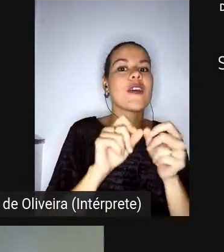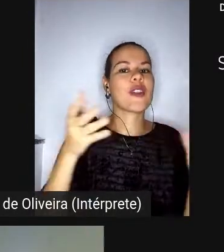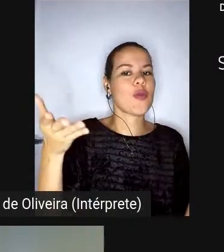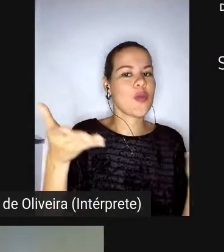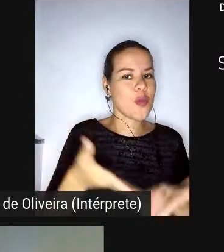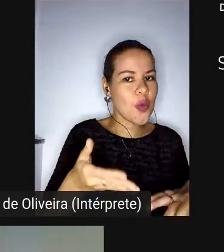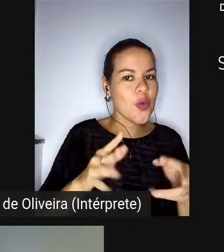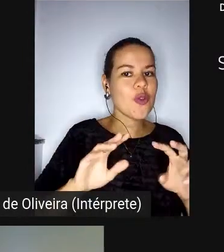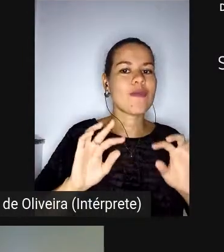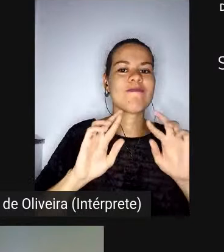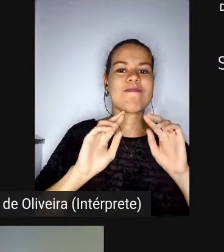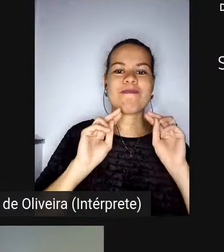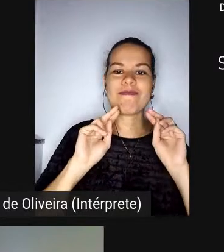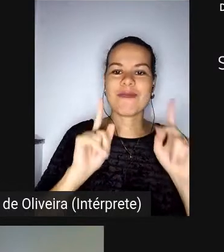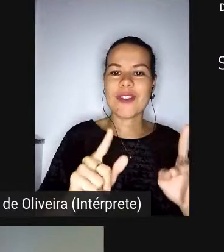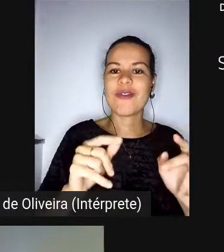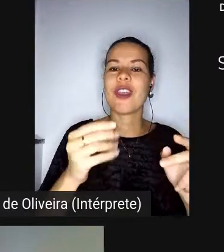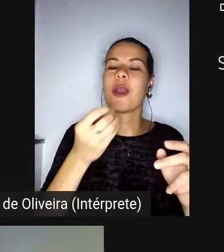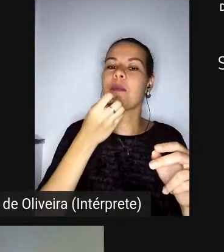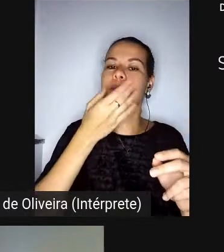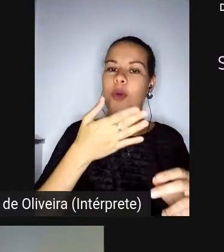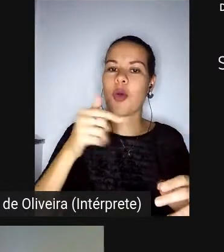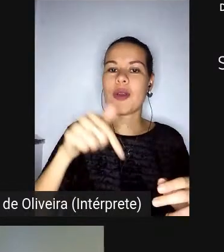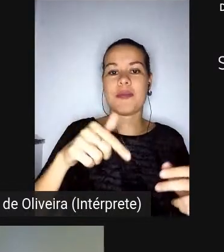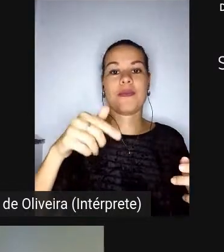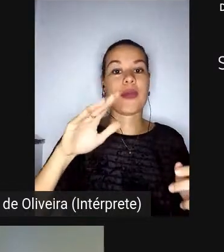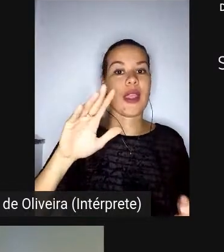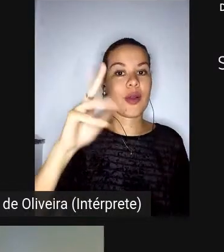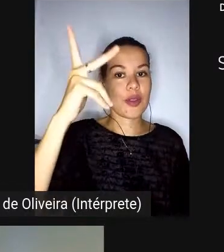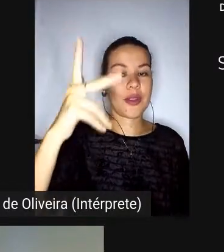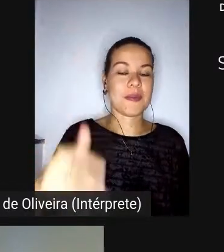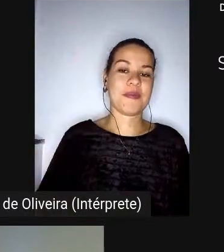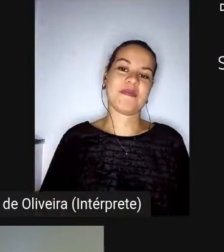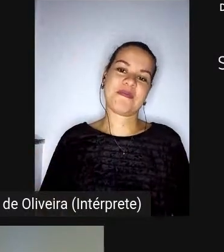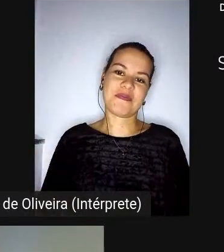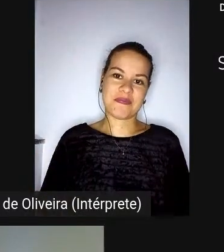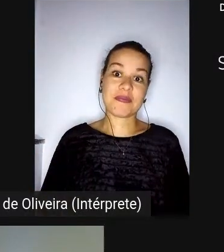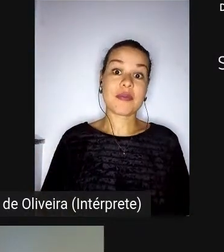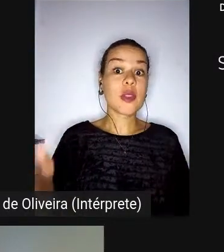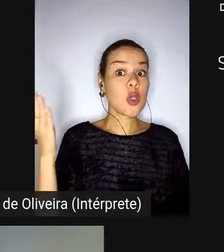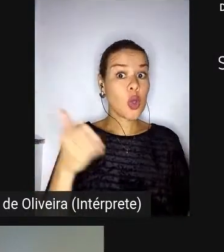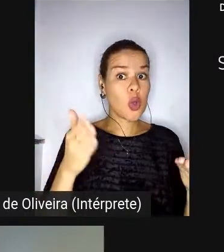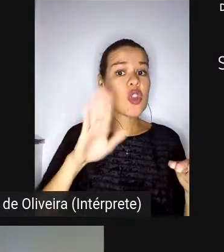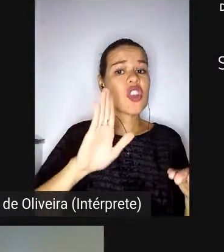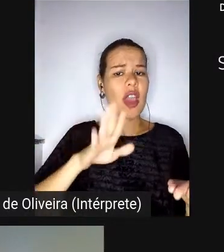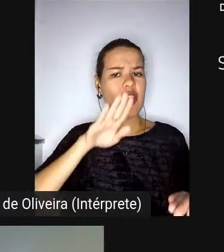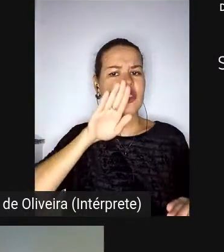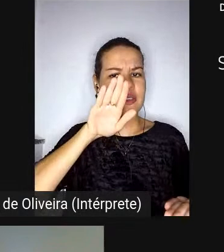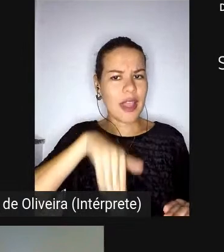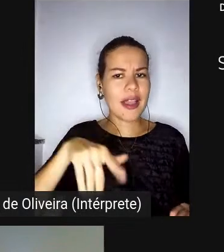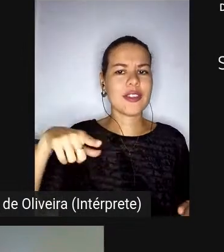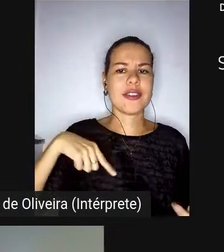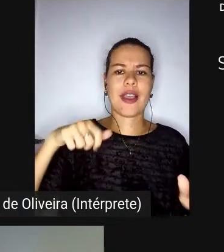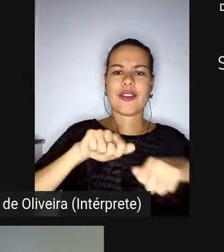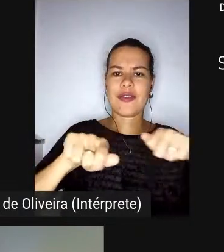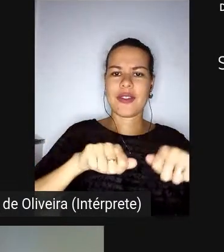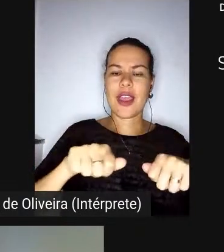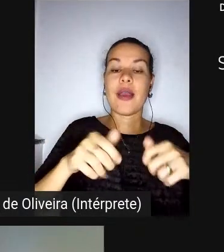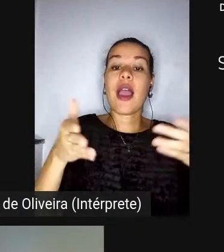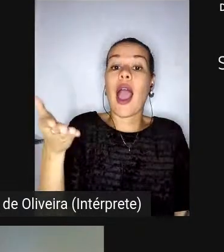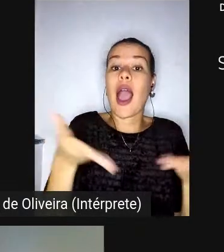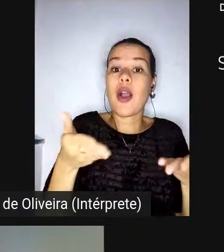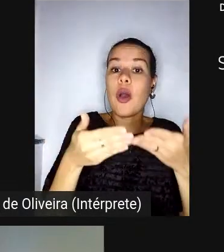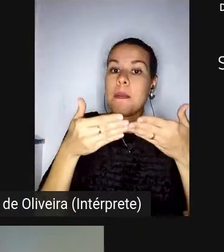então hoje nós já tivemos é atividades pela tarde agora abertura oficial com a palestra